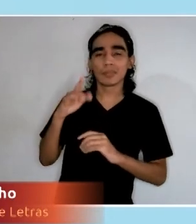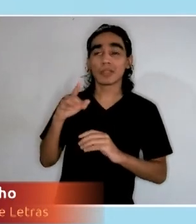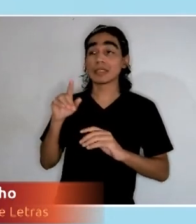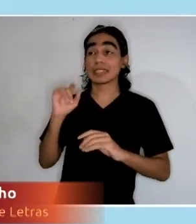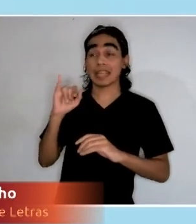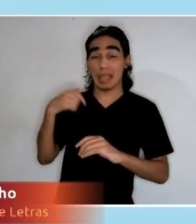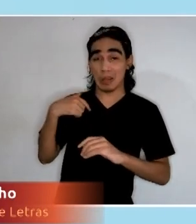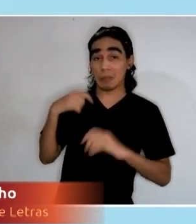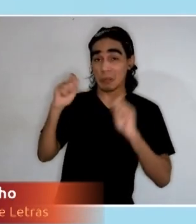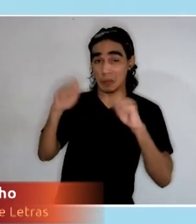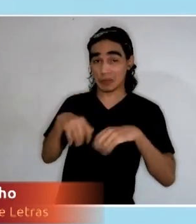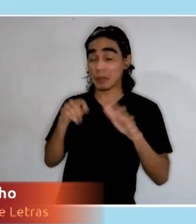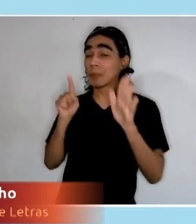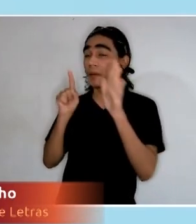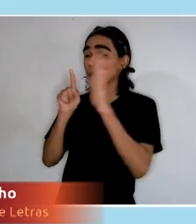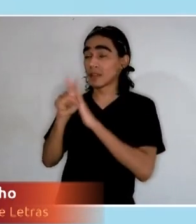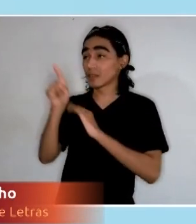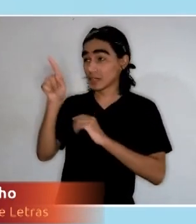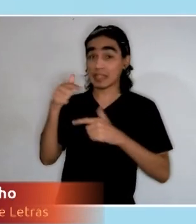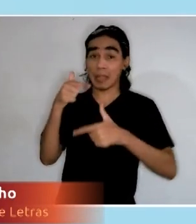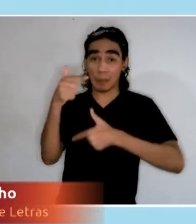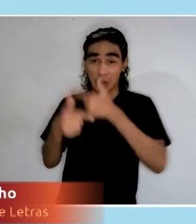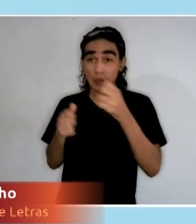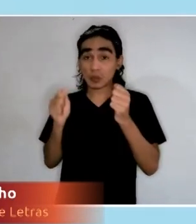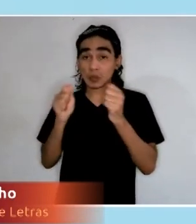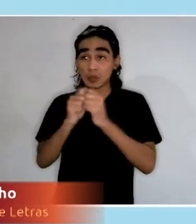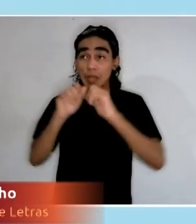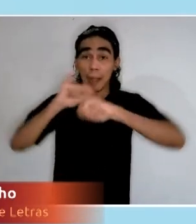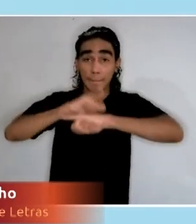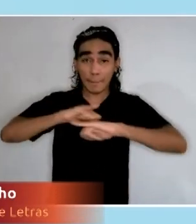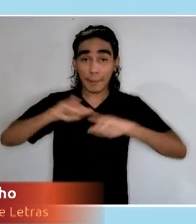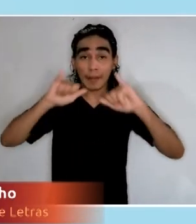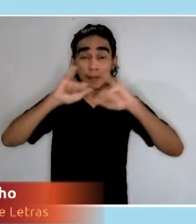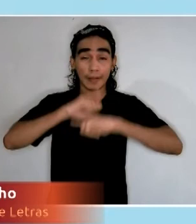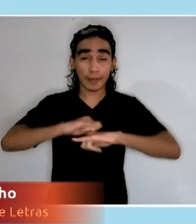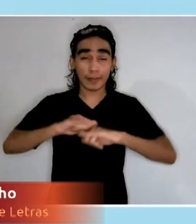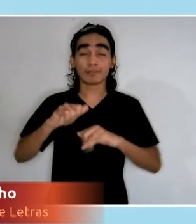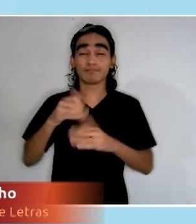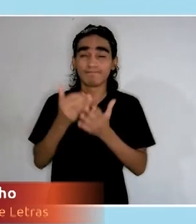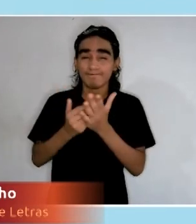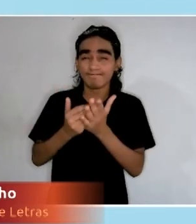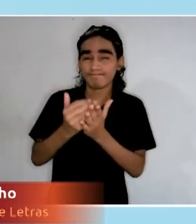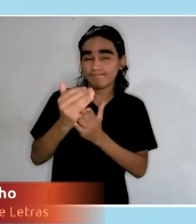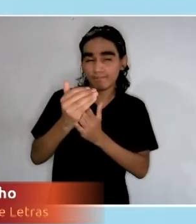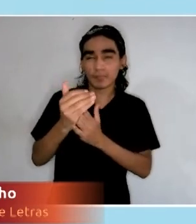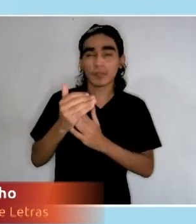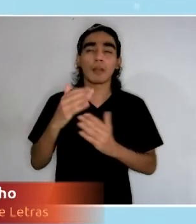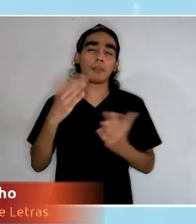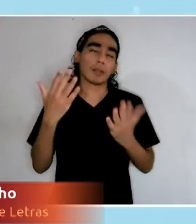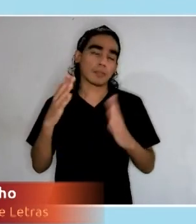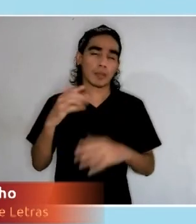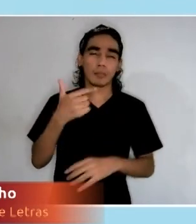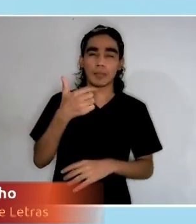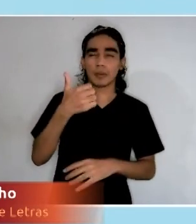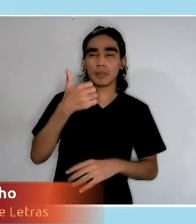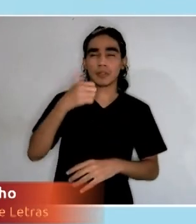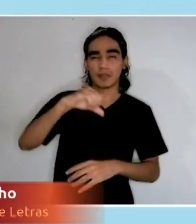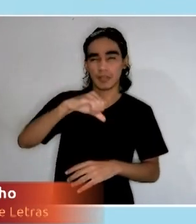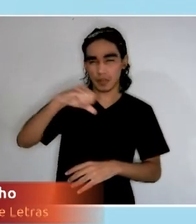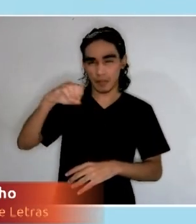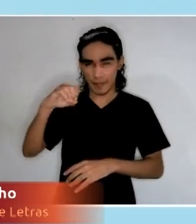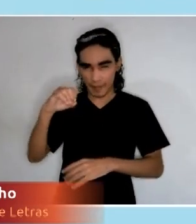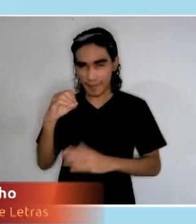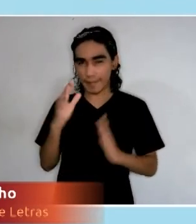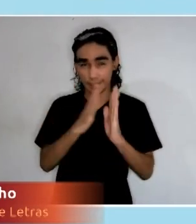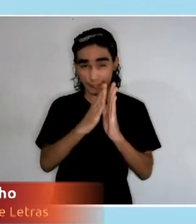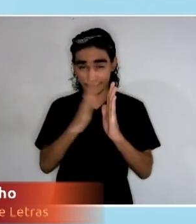você trabalhou junto, né, com as campanhas que a gente tinha no início, principalmente no início dos anos 90, né, com o Betinho à frente,